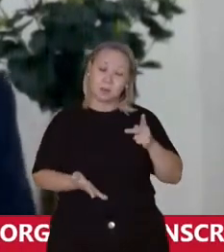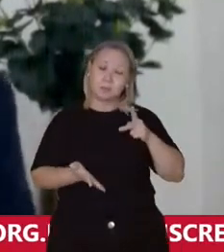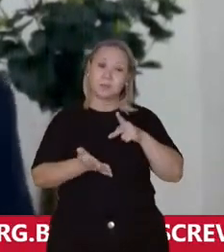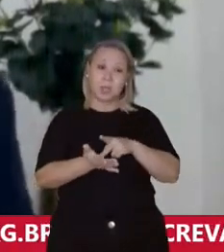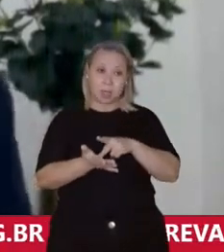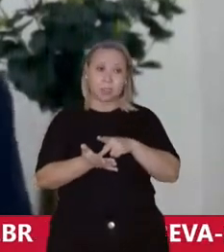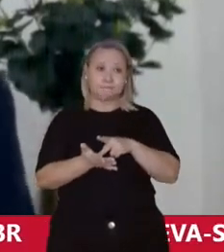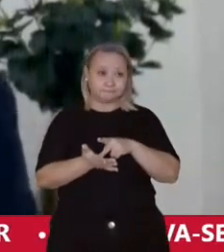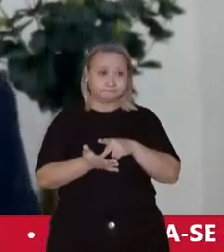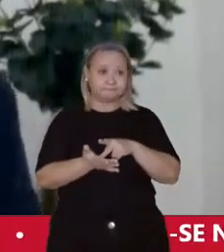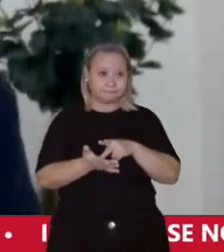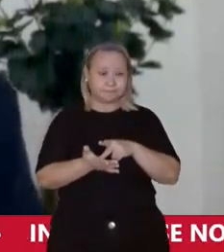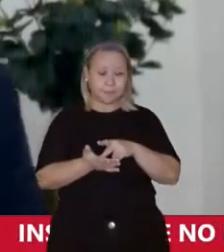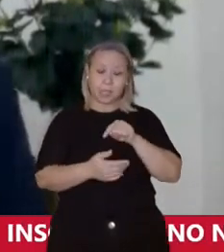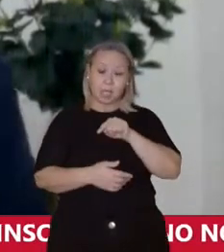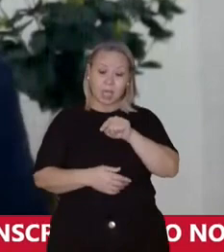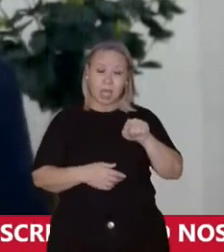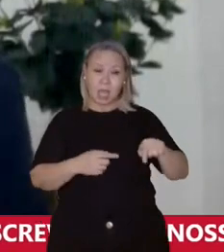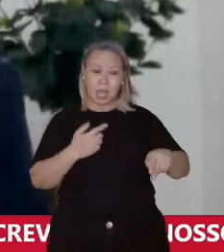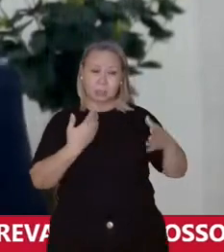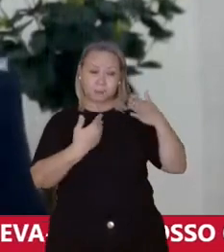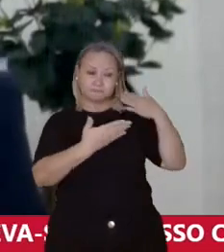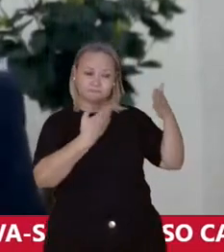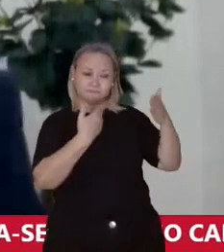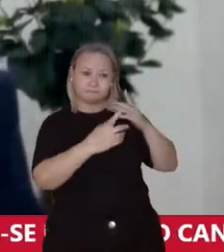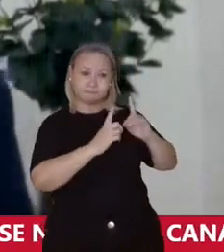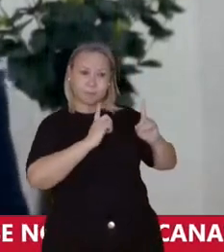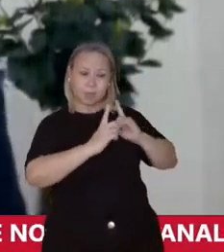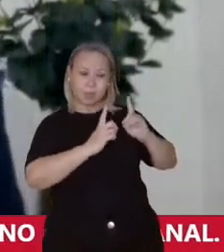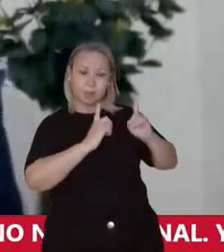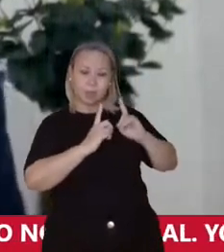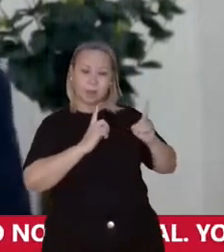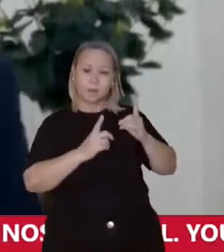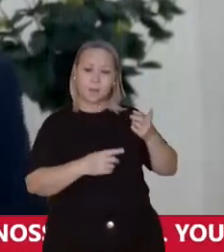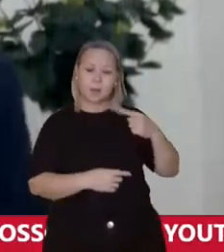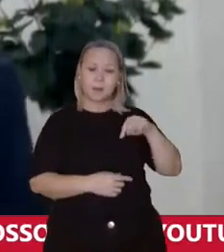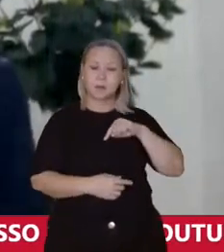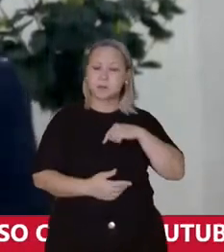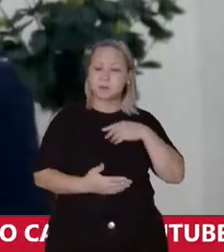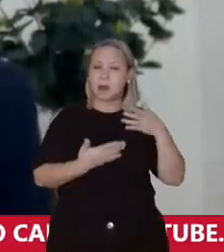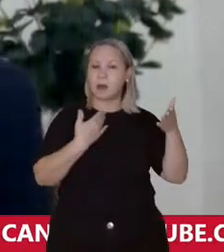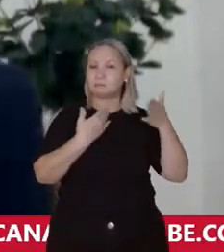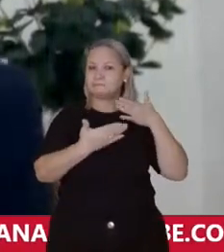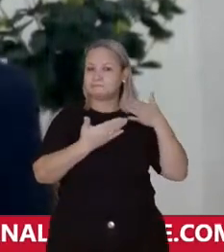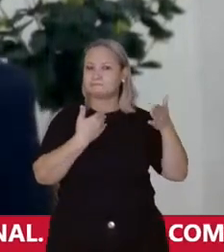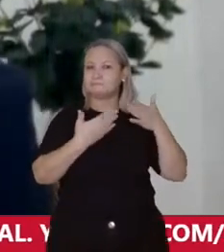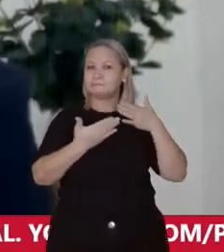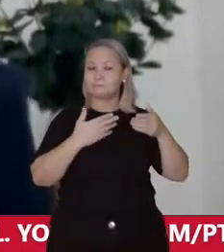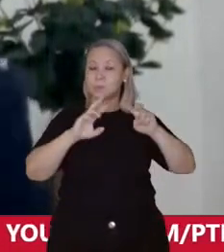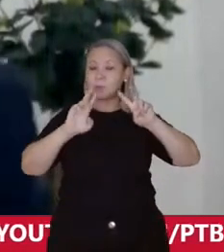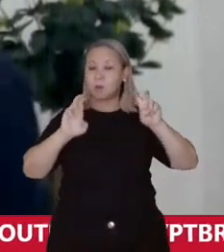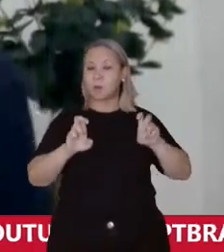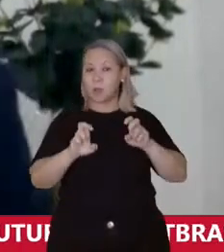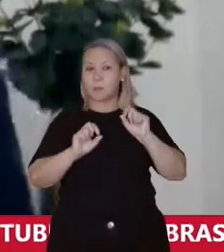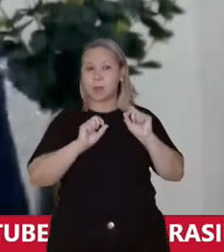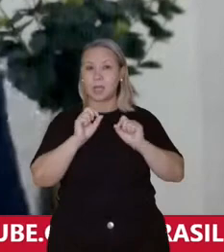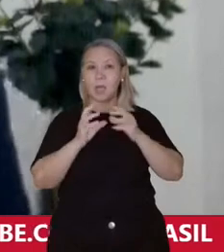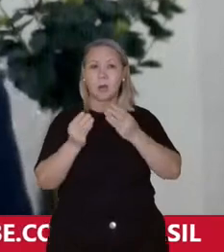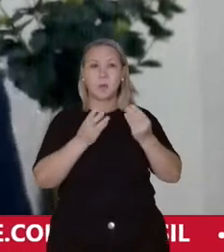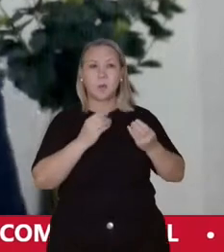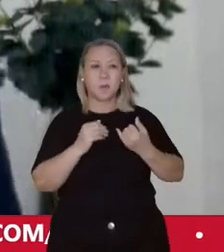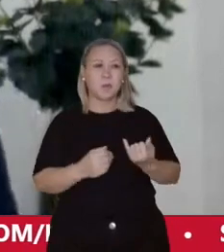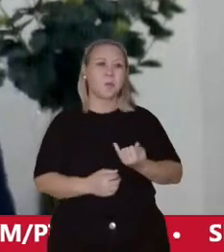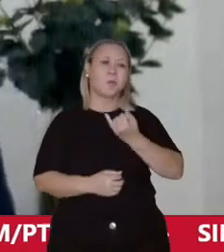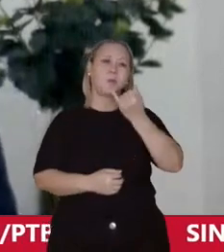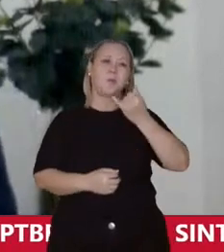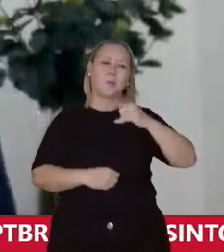fato, esse debate, nós vamos estar dialogando esse tema que é muito importante